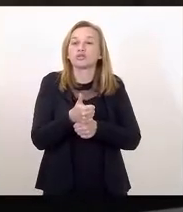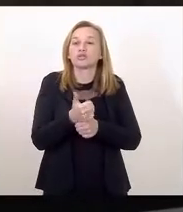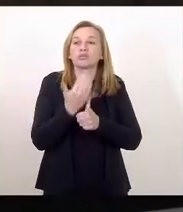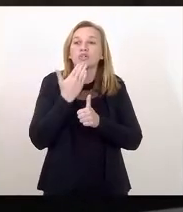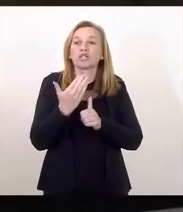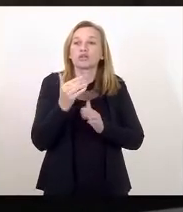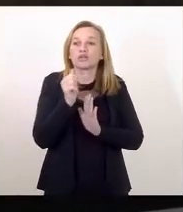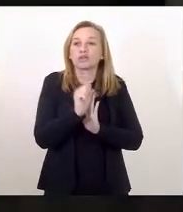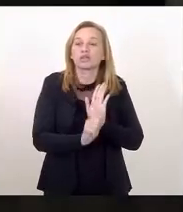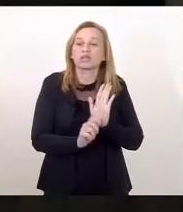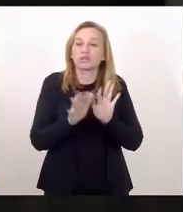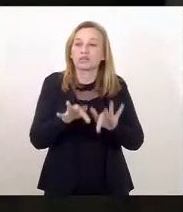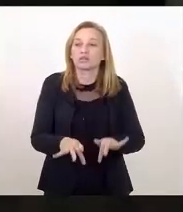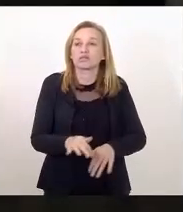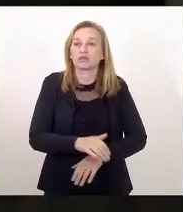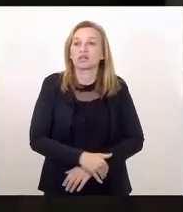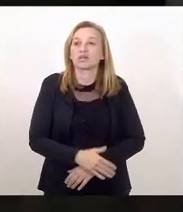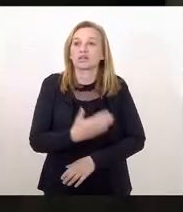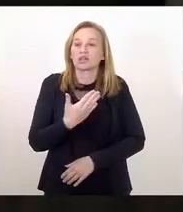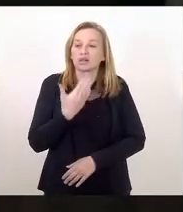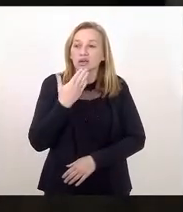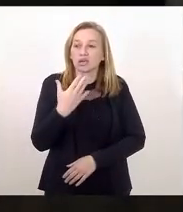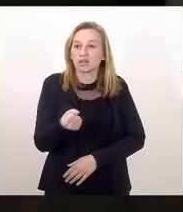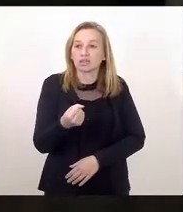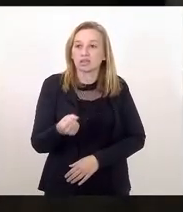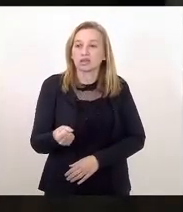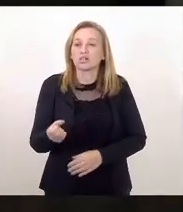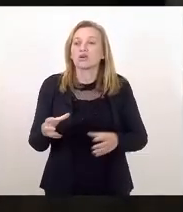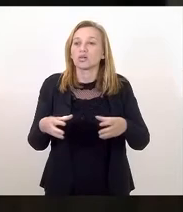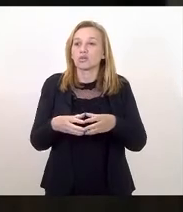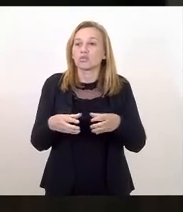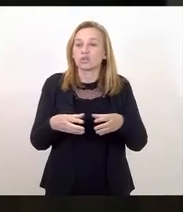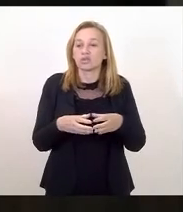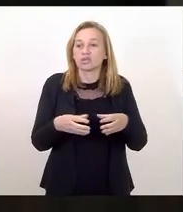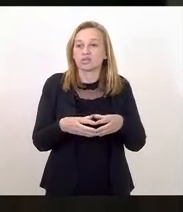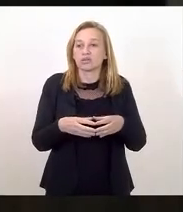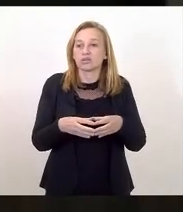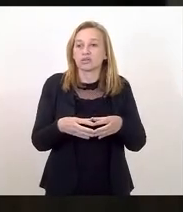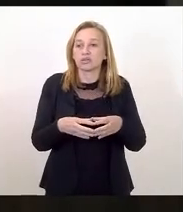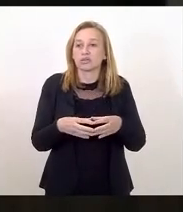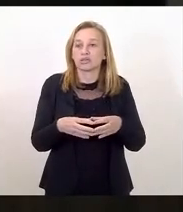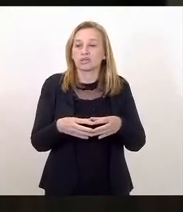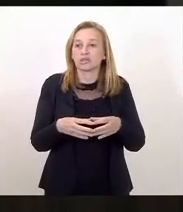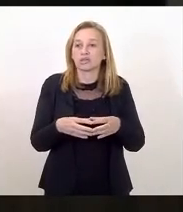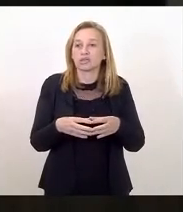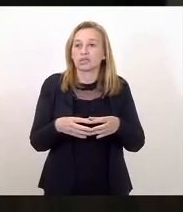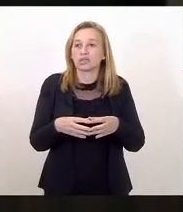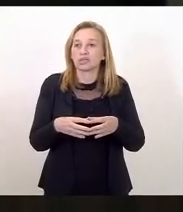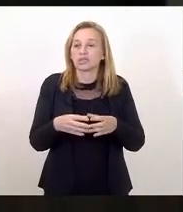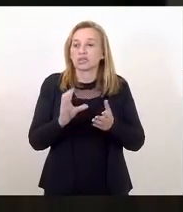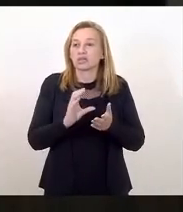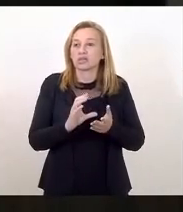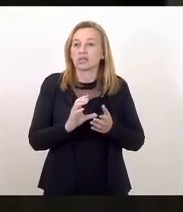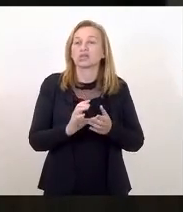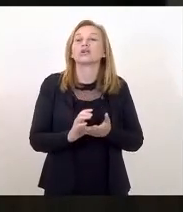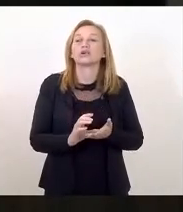pedindo forma final de redação. Que a presidência defere. Pela Comissão de Saneamento Ambiental, deputado Valdeque Carneiro.